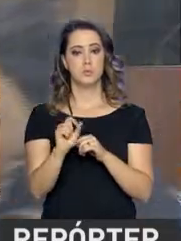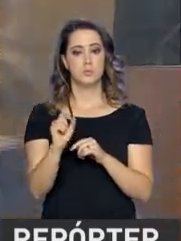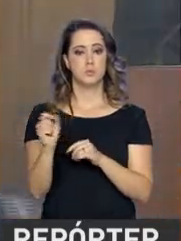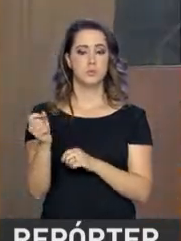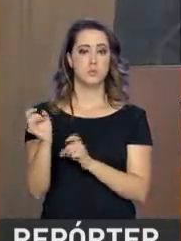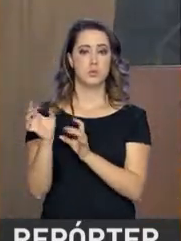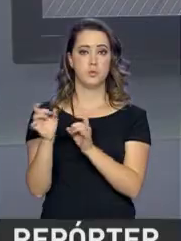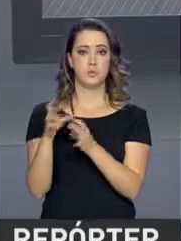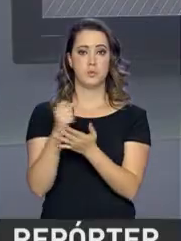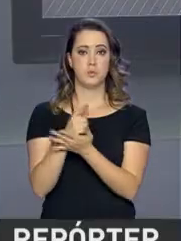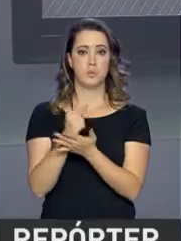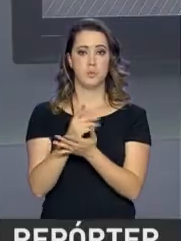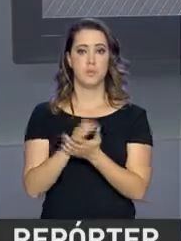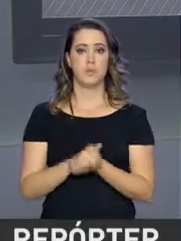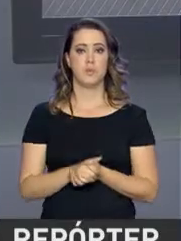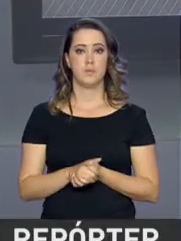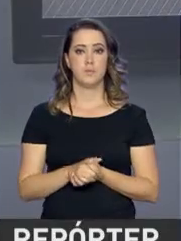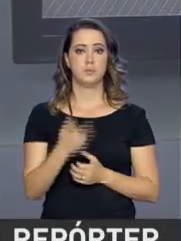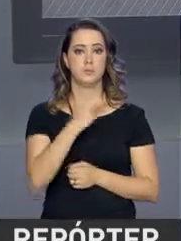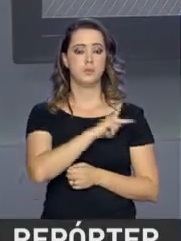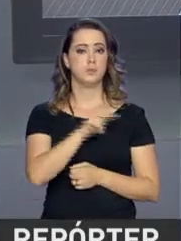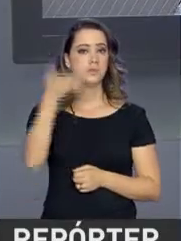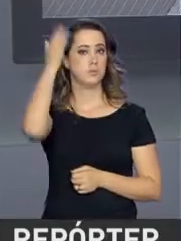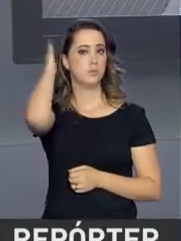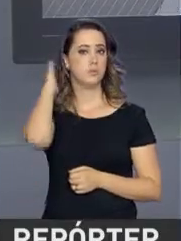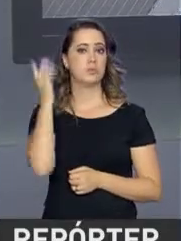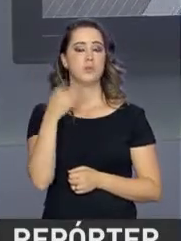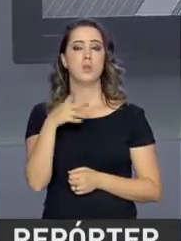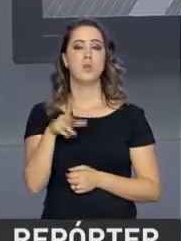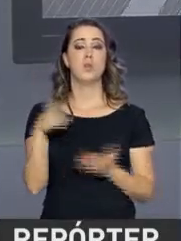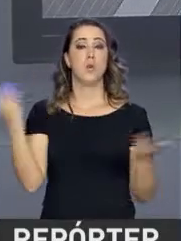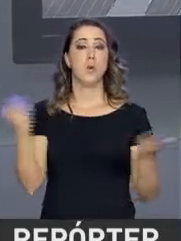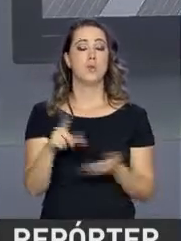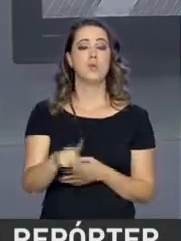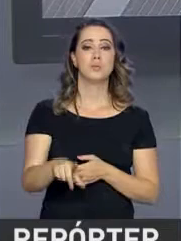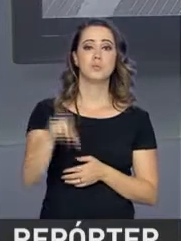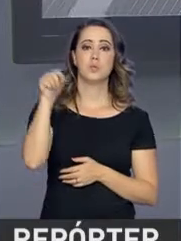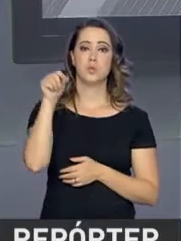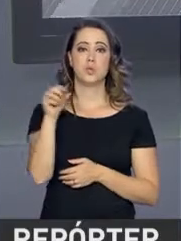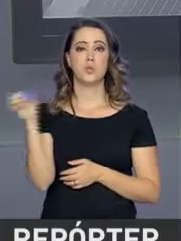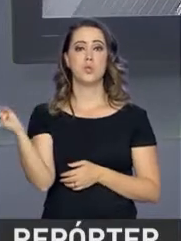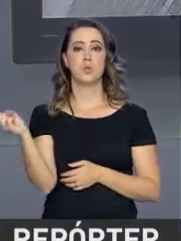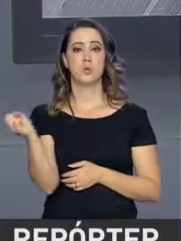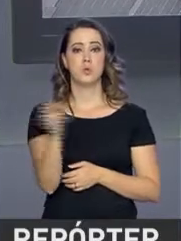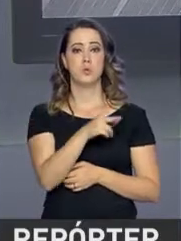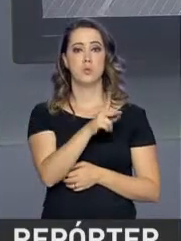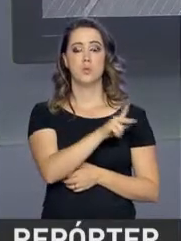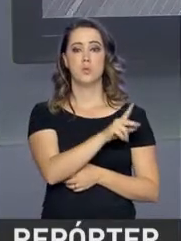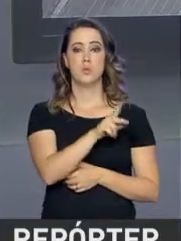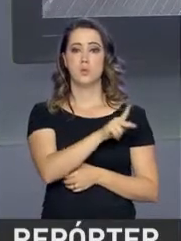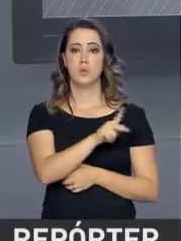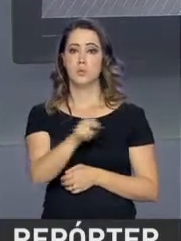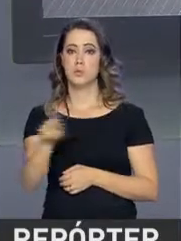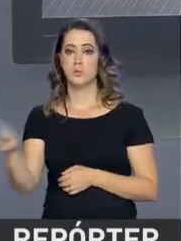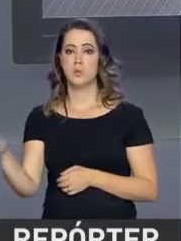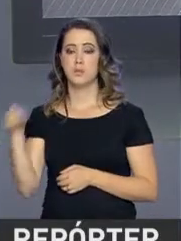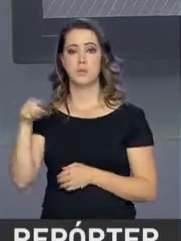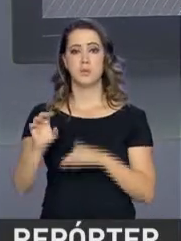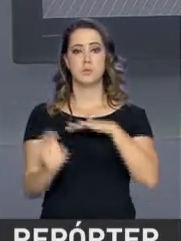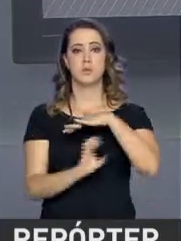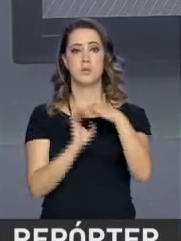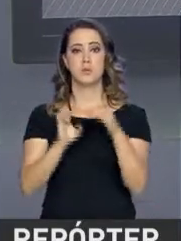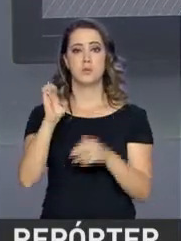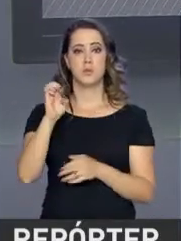comercial e o presidente michel temer nomeou hoje alexandre paula como novo diretor-presidente aqui da